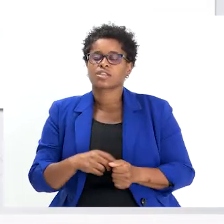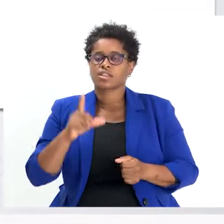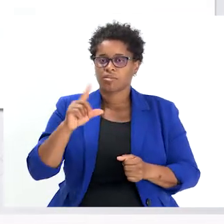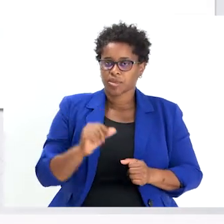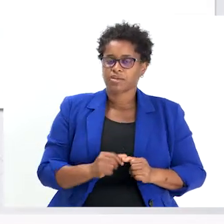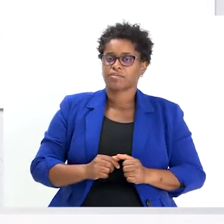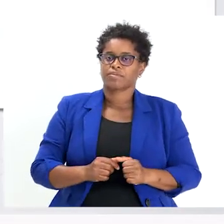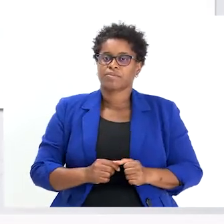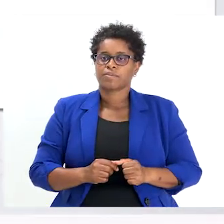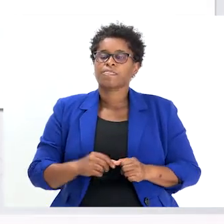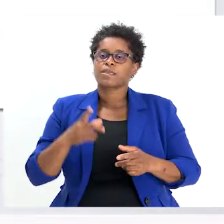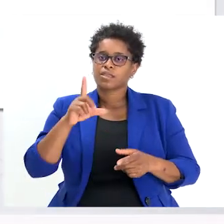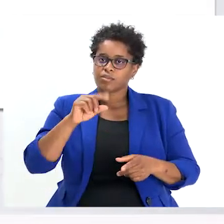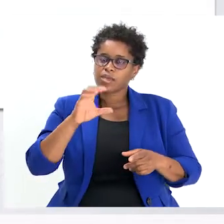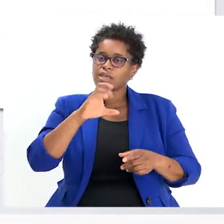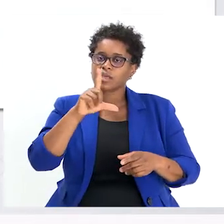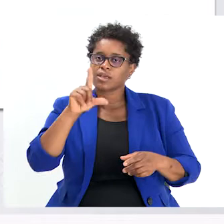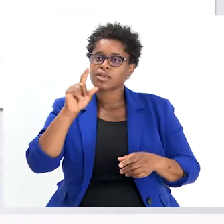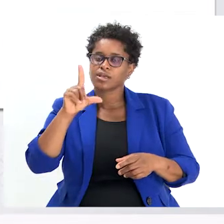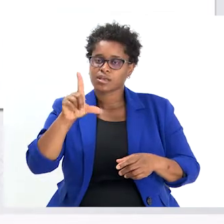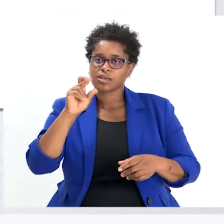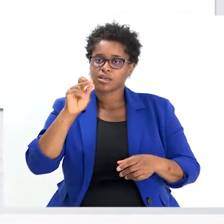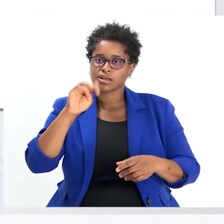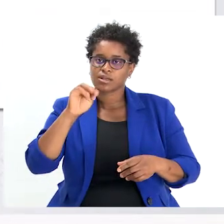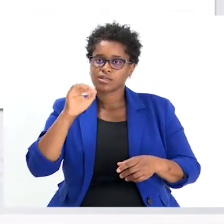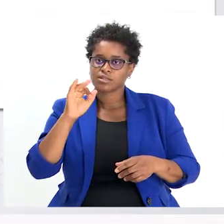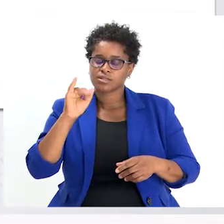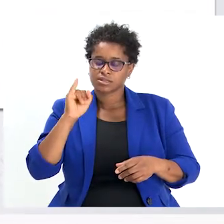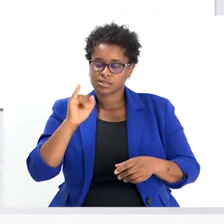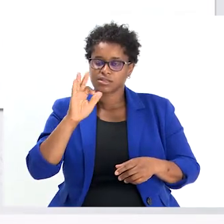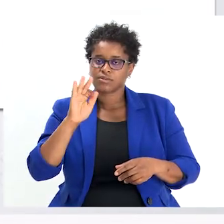vamos ver a classificação das necessidades.